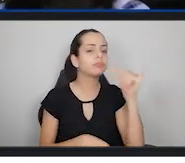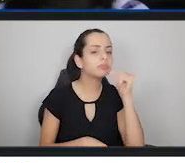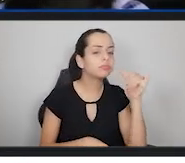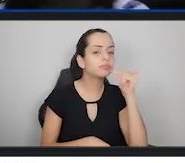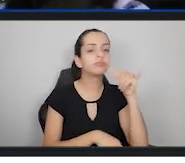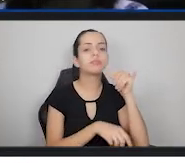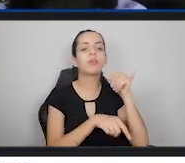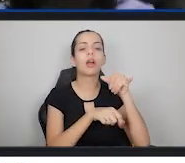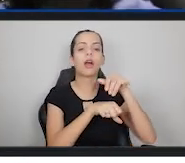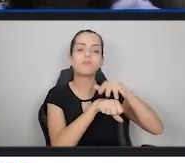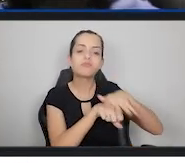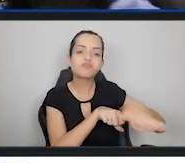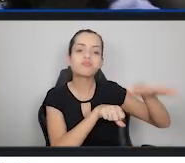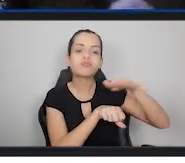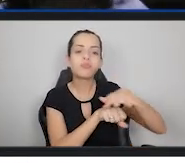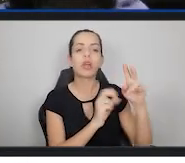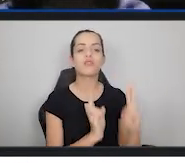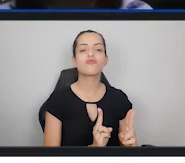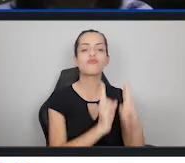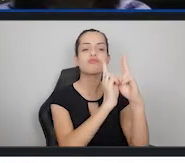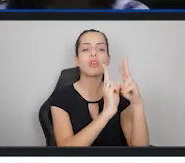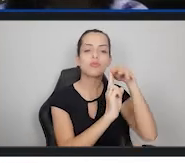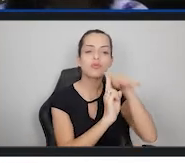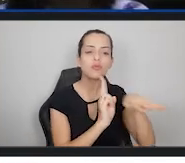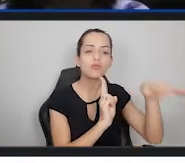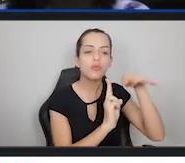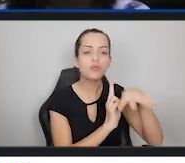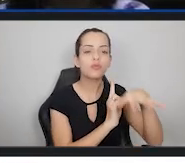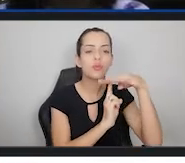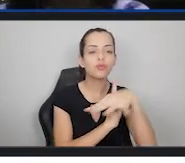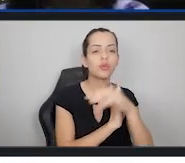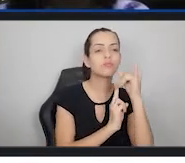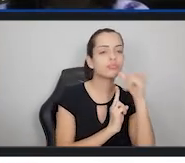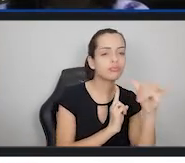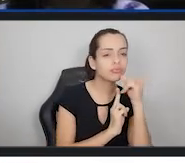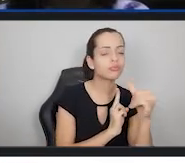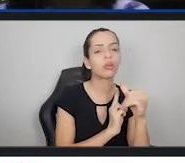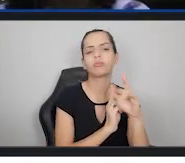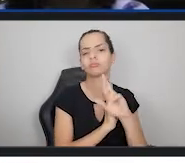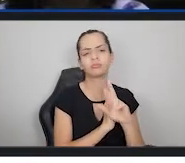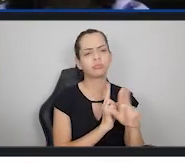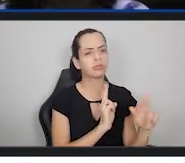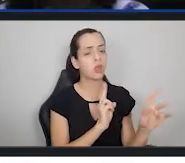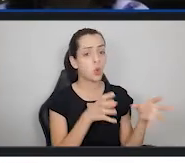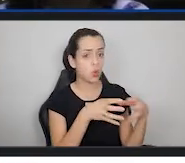das Distribuidoras, tem uma ABRAGE das geradoras, tá? Que são órgãos